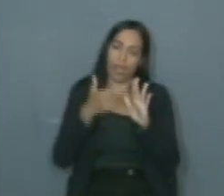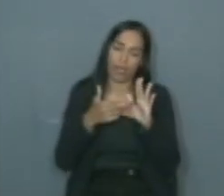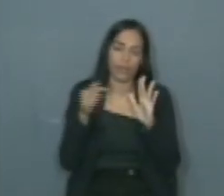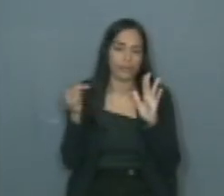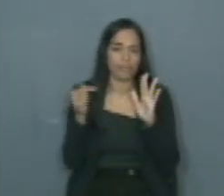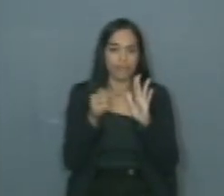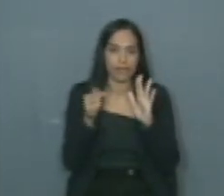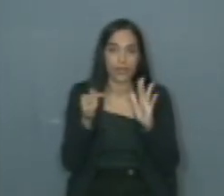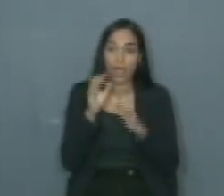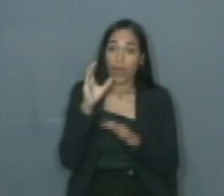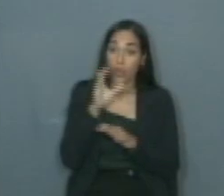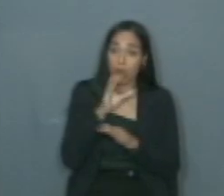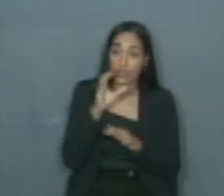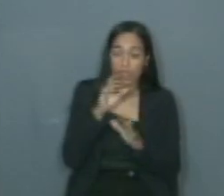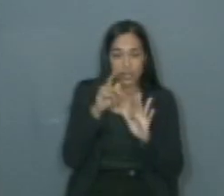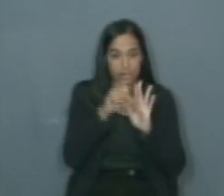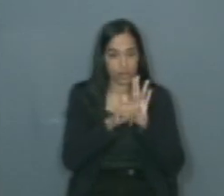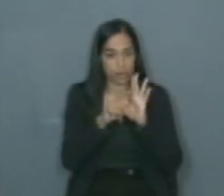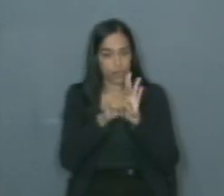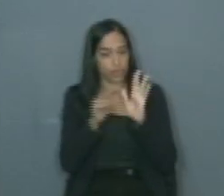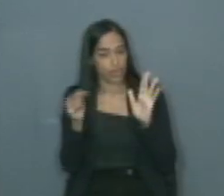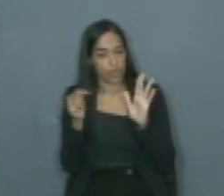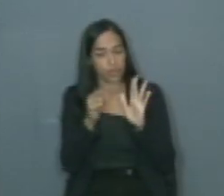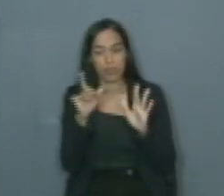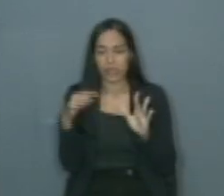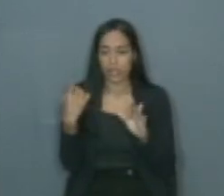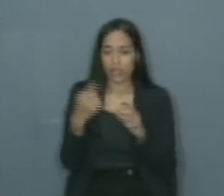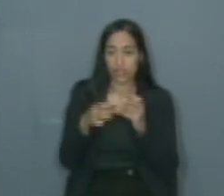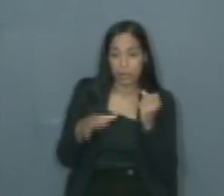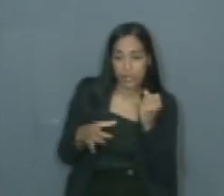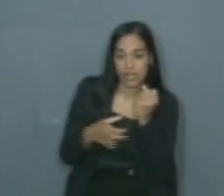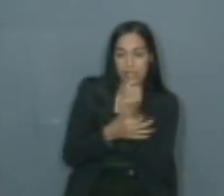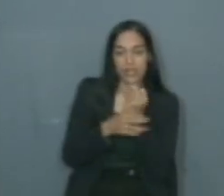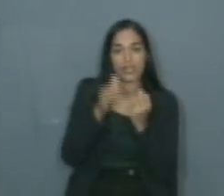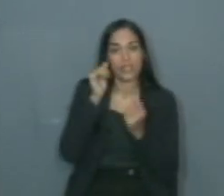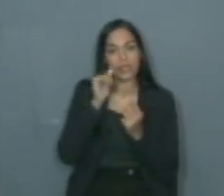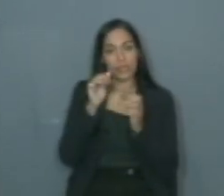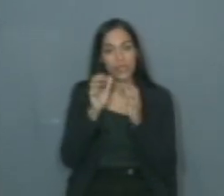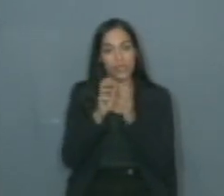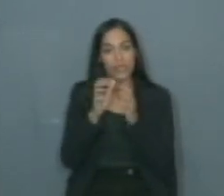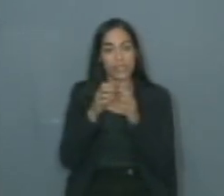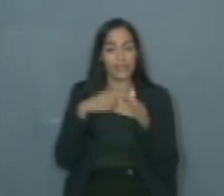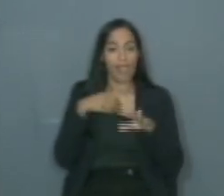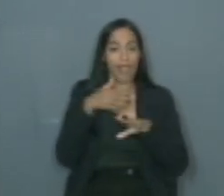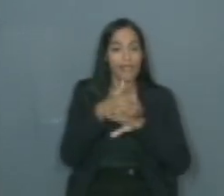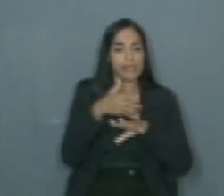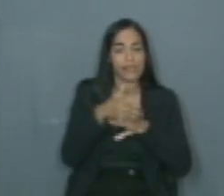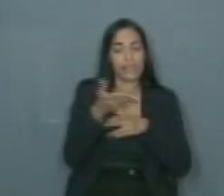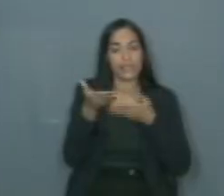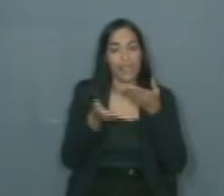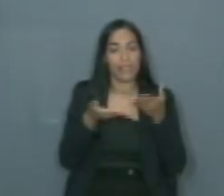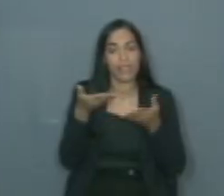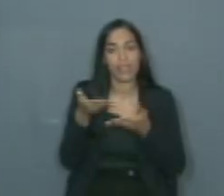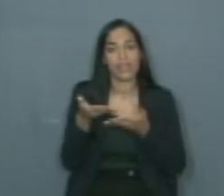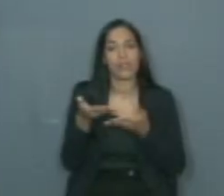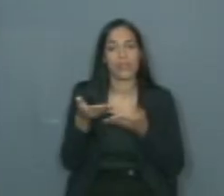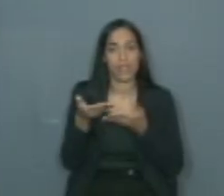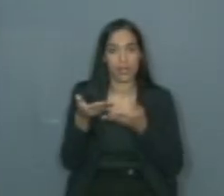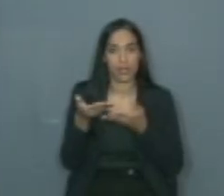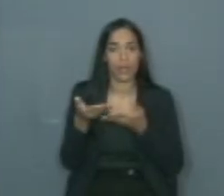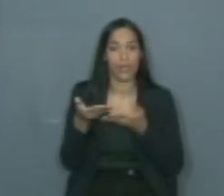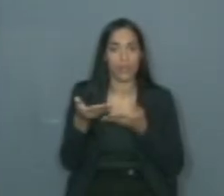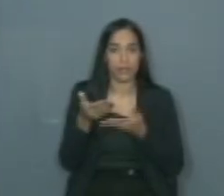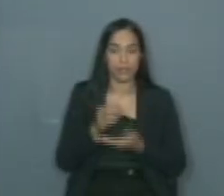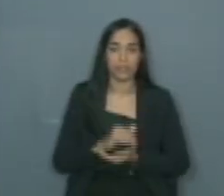à relatoria desse projeto, para que a gente possa garantir às mulheres do Recife acesso e atendimento especializado e não fiquem de